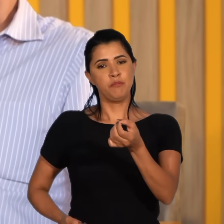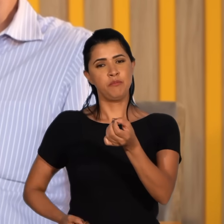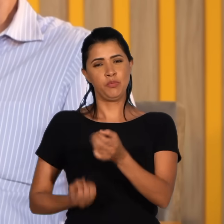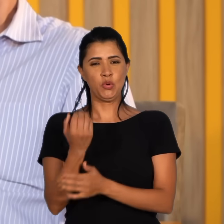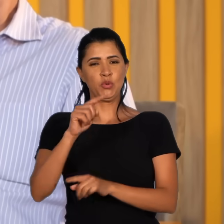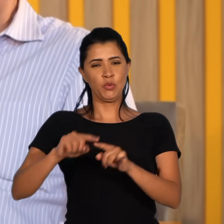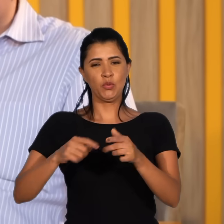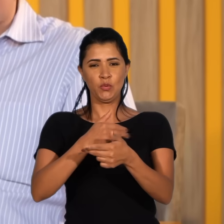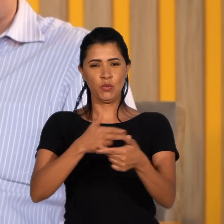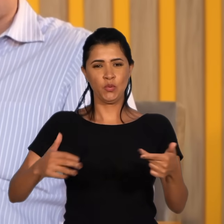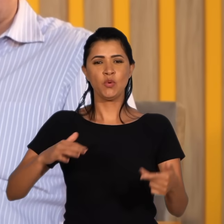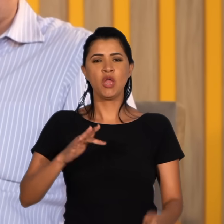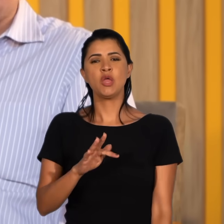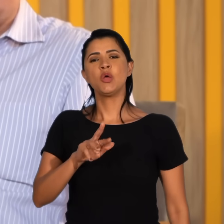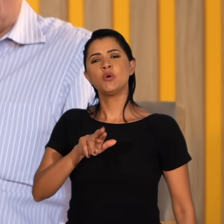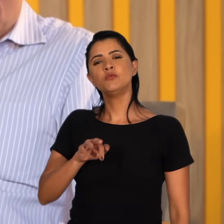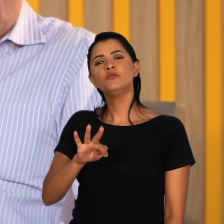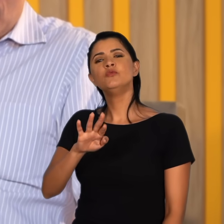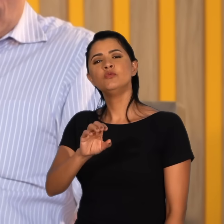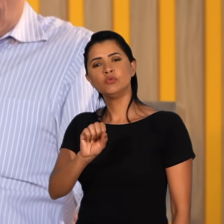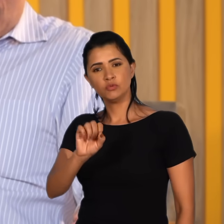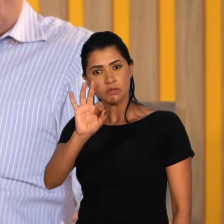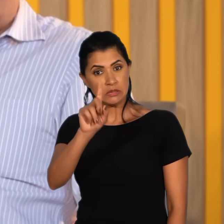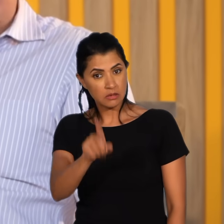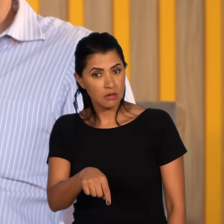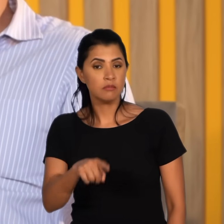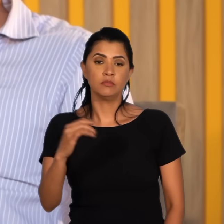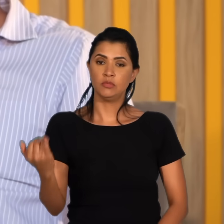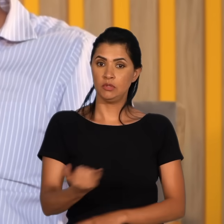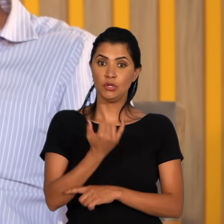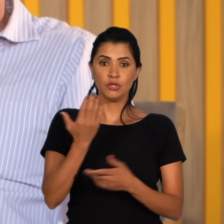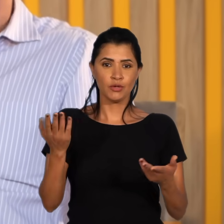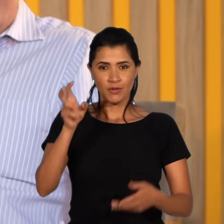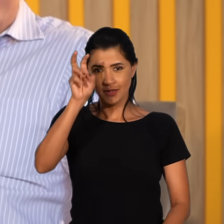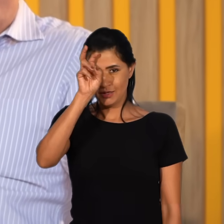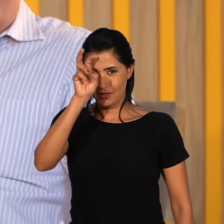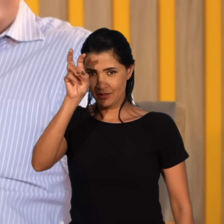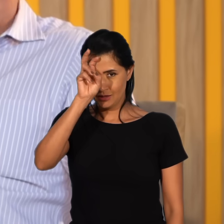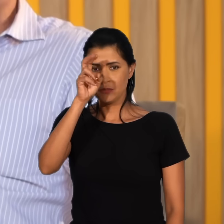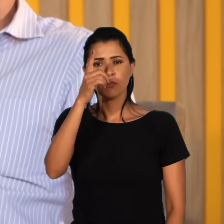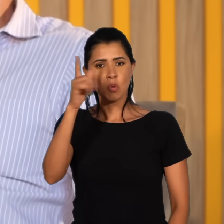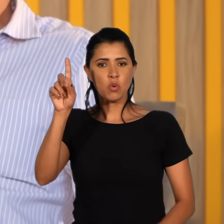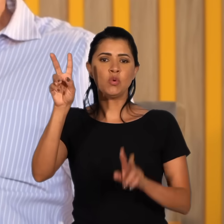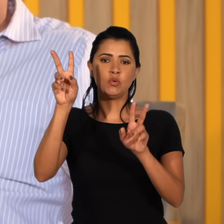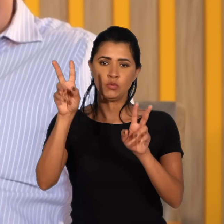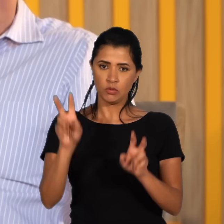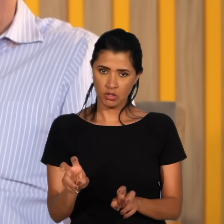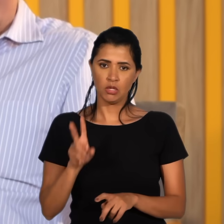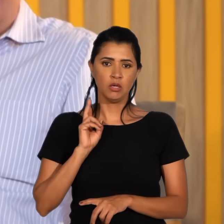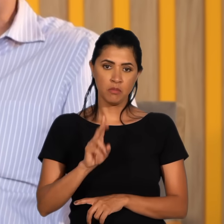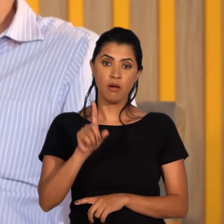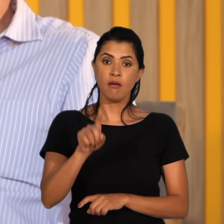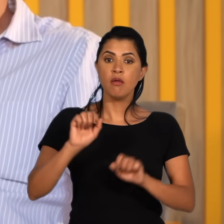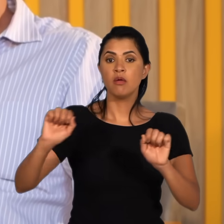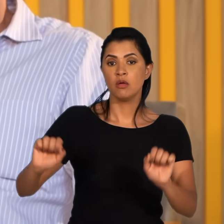produz frutos né pastor que produz frutos isso é muito importante né chegamos agora na quinta-feira Lívia nós temos outro tema um tema